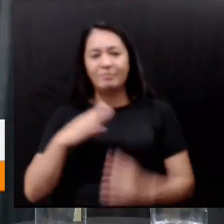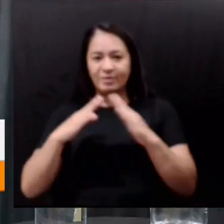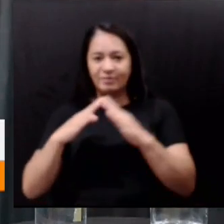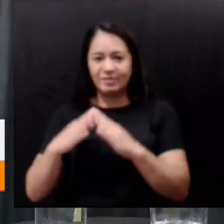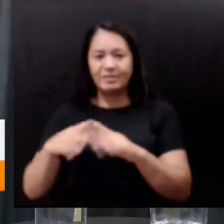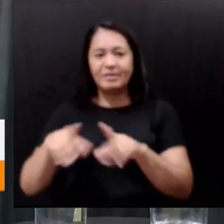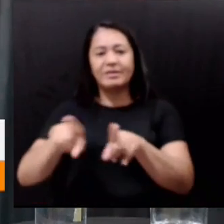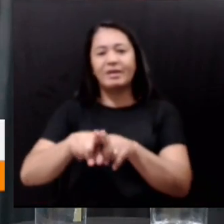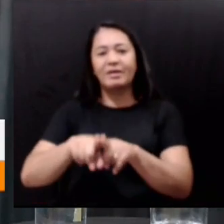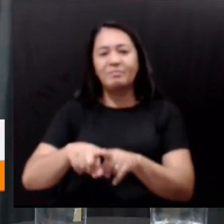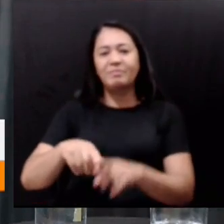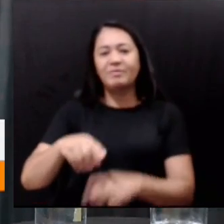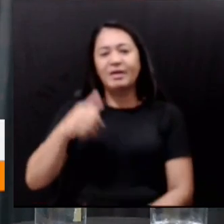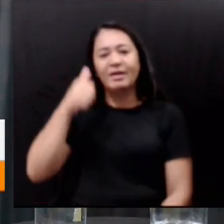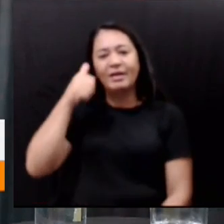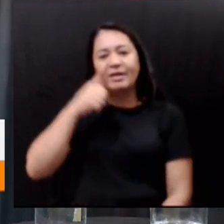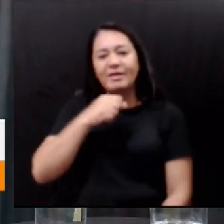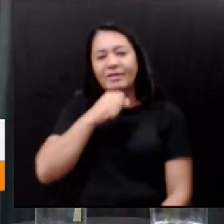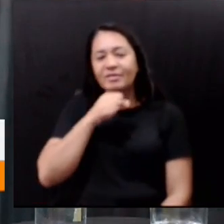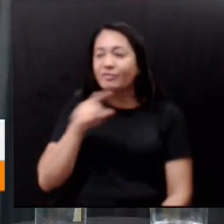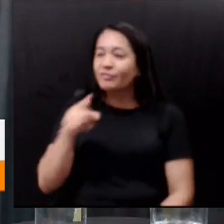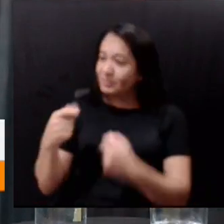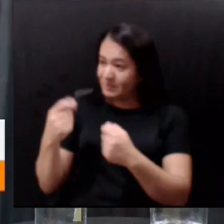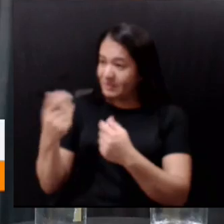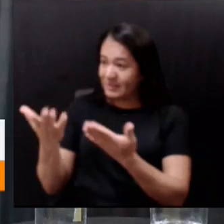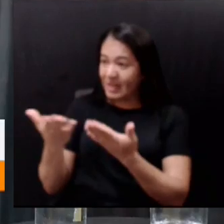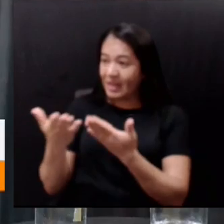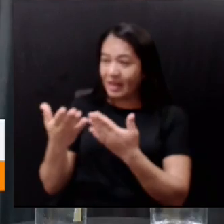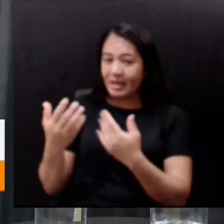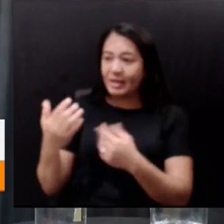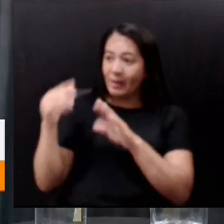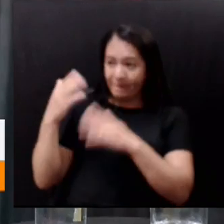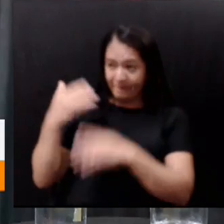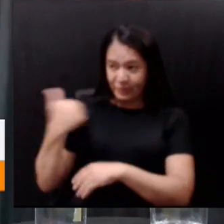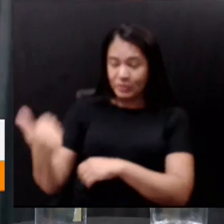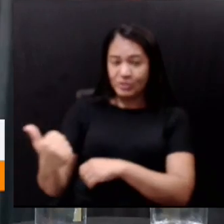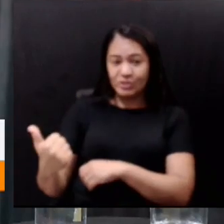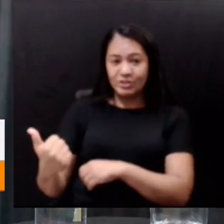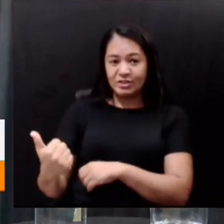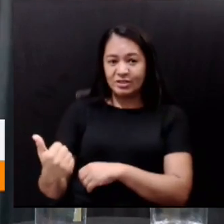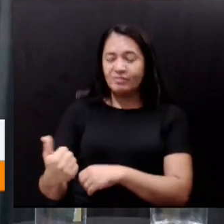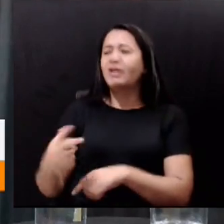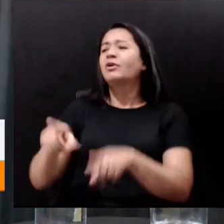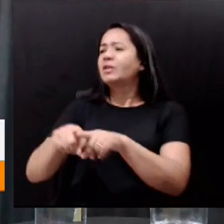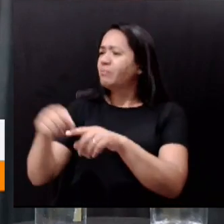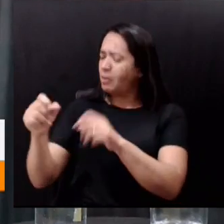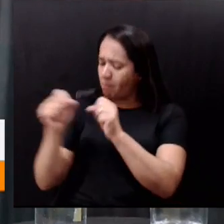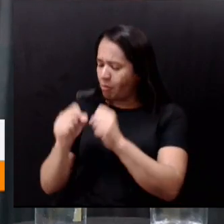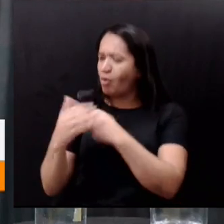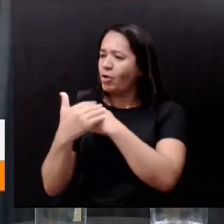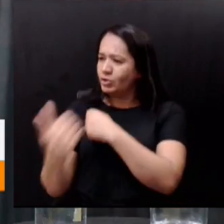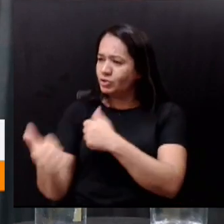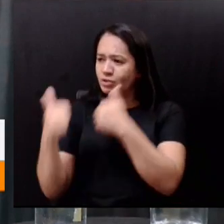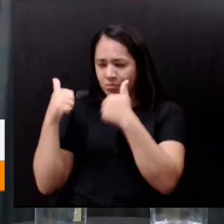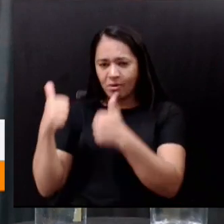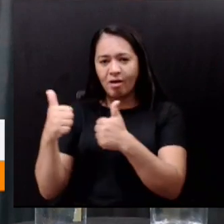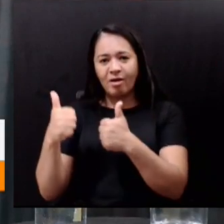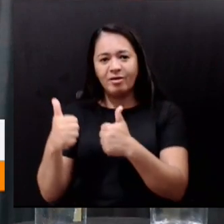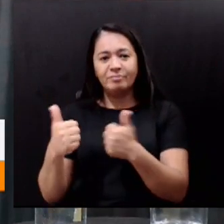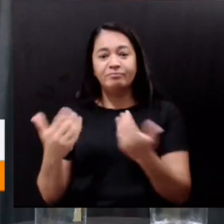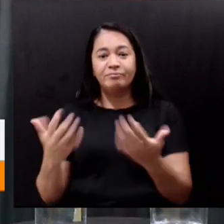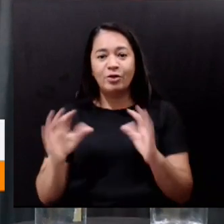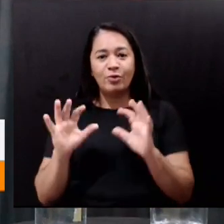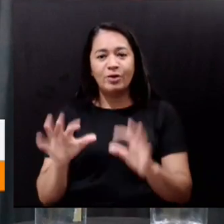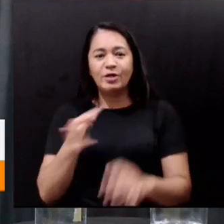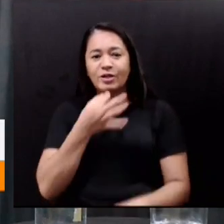que ela me encontra, ela fala, se você precisar de alguma coisa, toca aqui. Tá, eu também, a senhora também, tô sempre aqui, qualquer coisa. Então, eu acho que assim, o